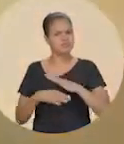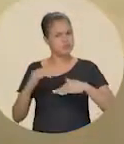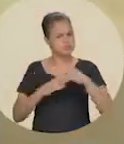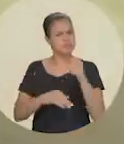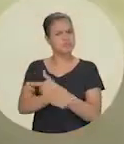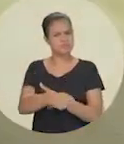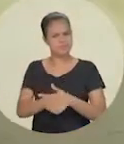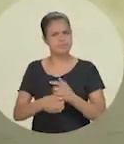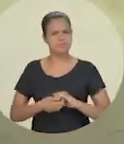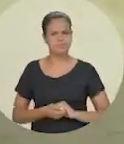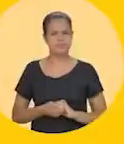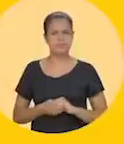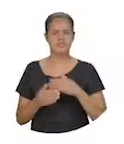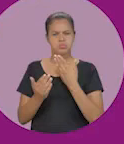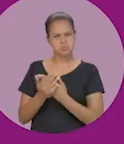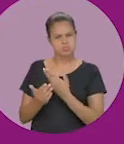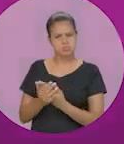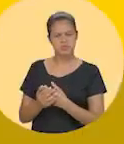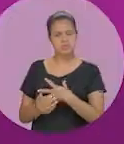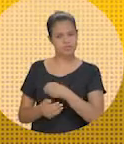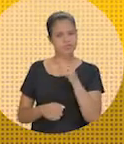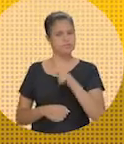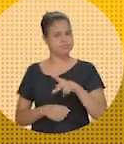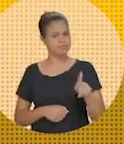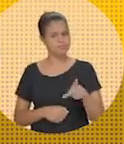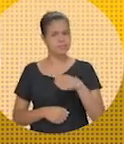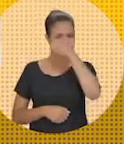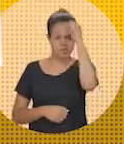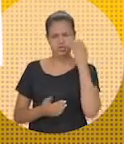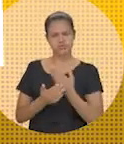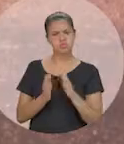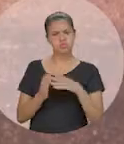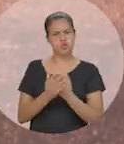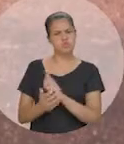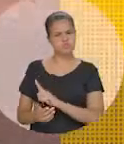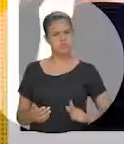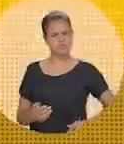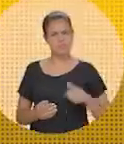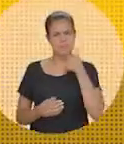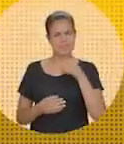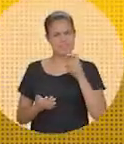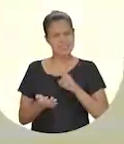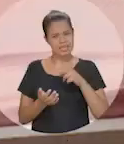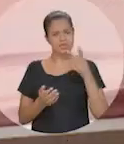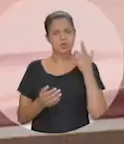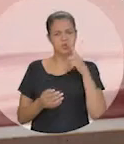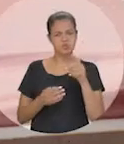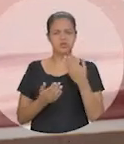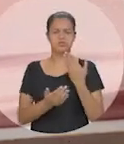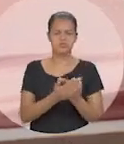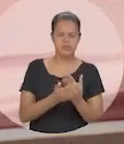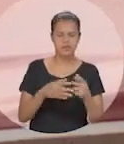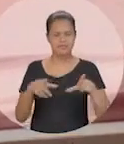dos profissionais de educação. Estudiosa. Filha de professora, Sheridan estudou em escola pública. Foi mãe cedo, conseguiu